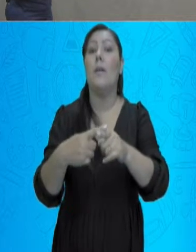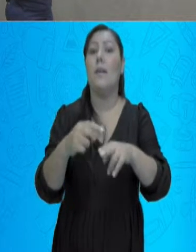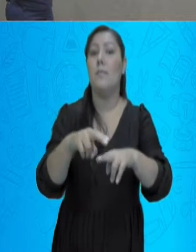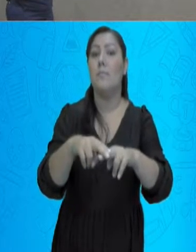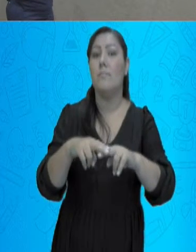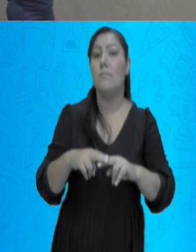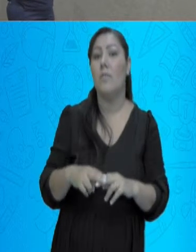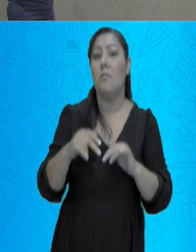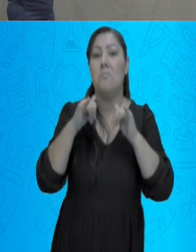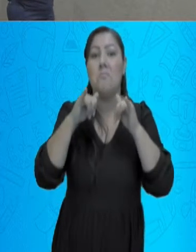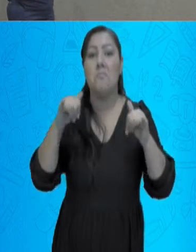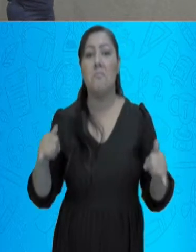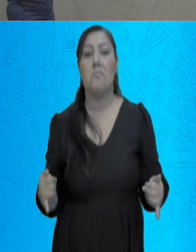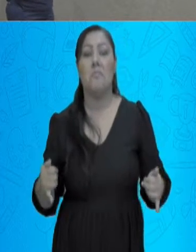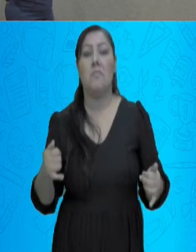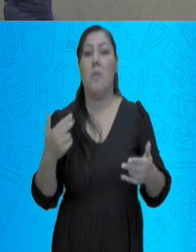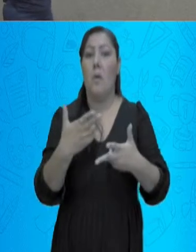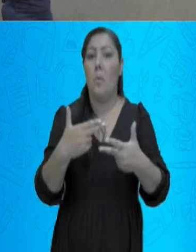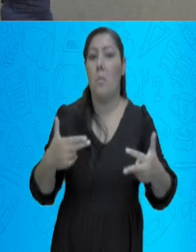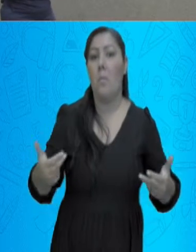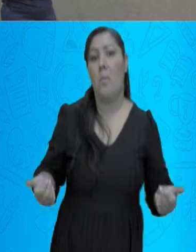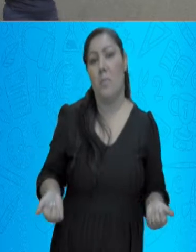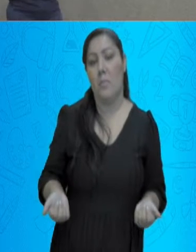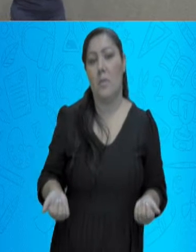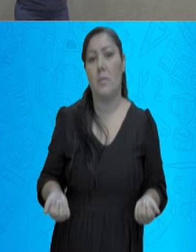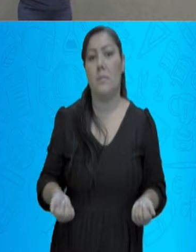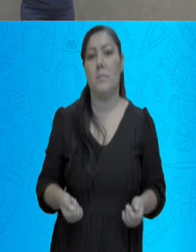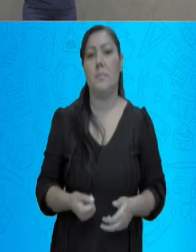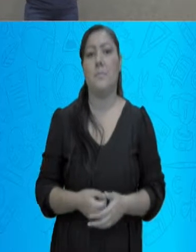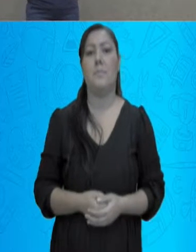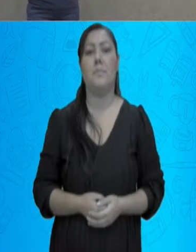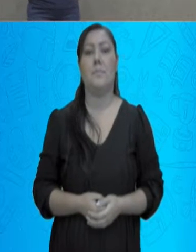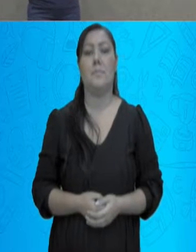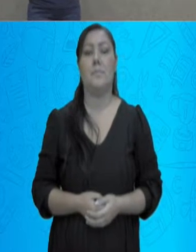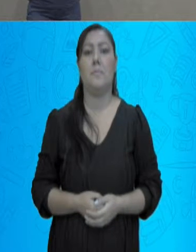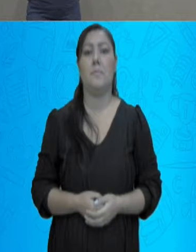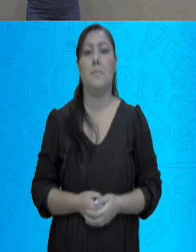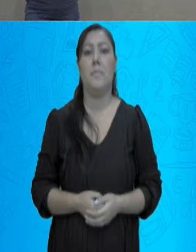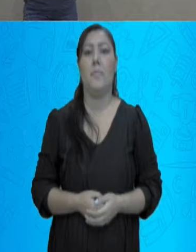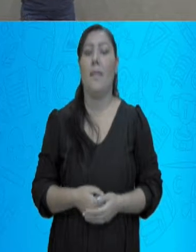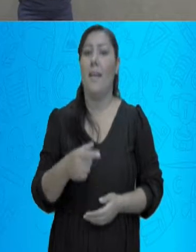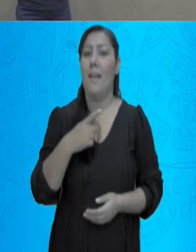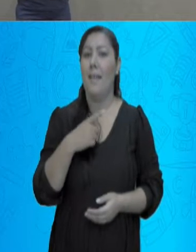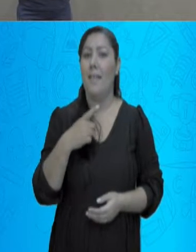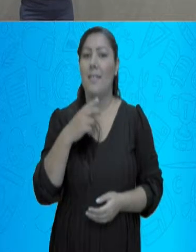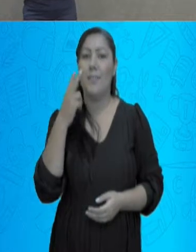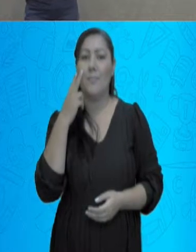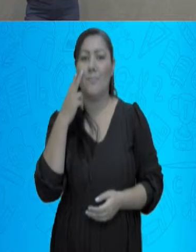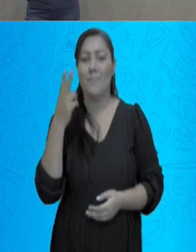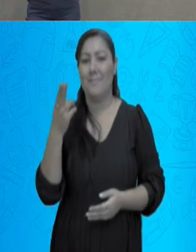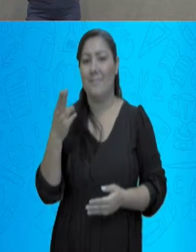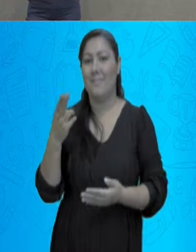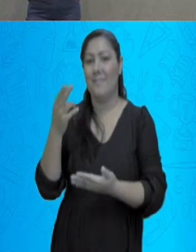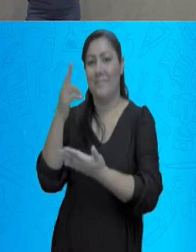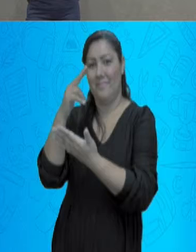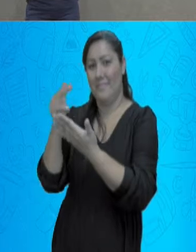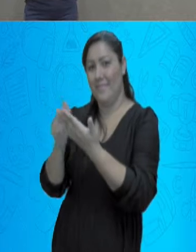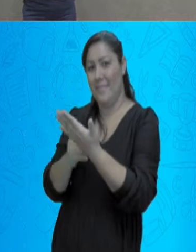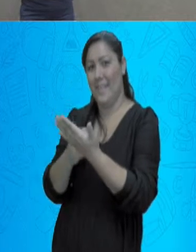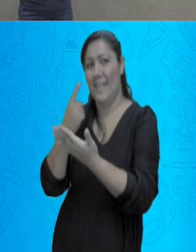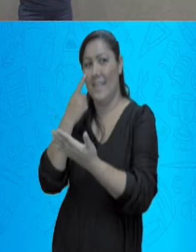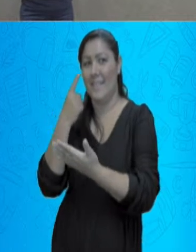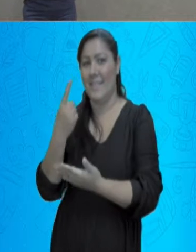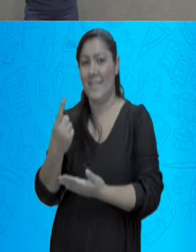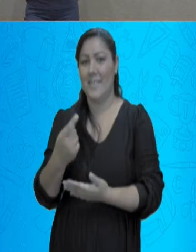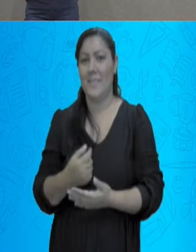evento, divulgar alguma coisa. Não é mesmo? Já temos até um cartaz aqui. Olha o exemplo de um cartaz.